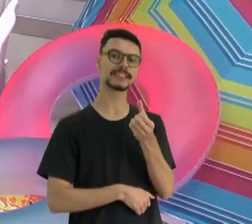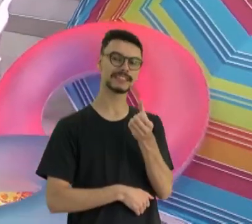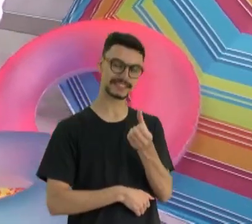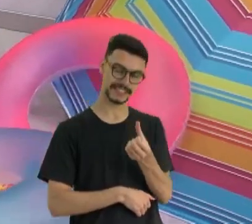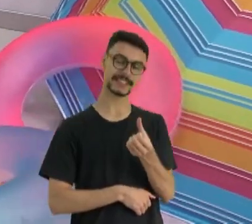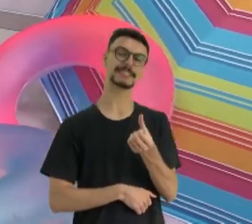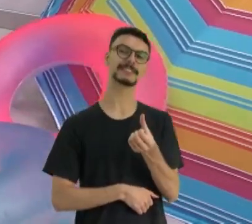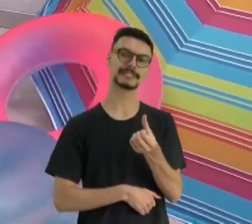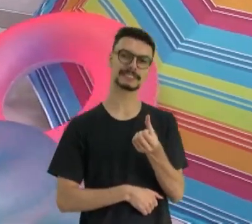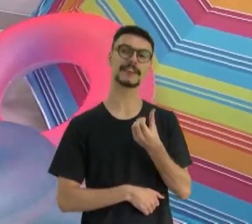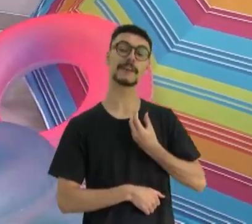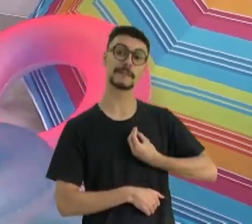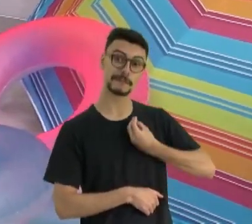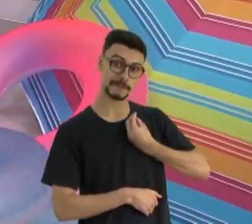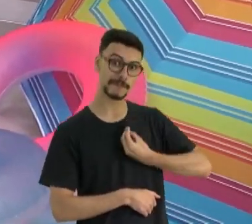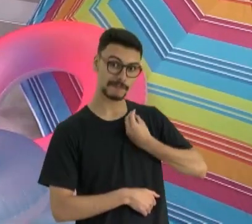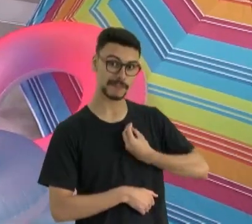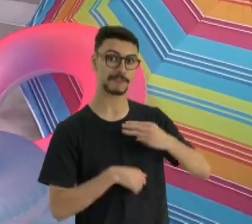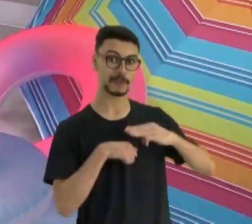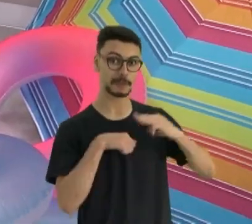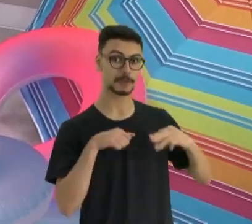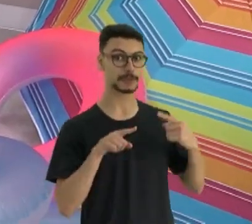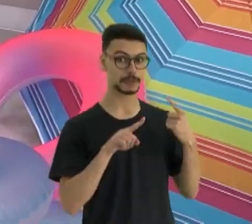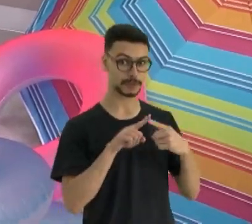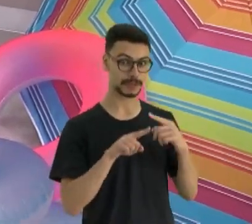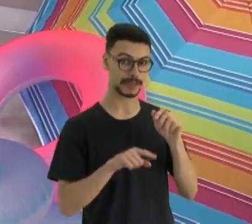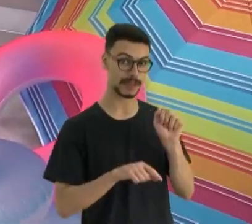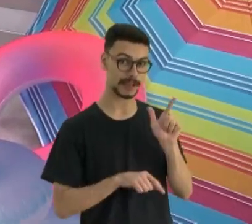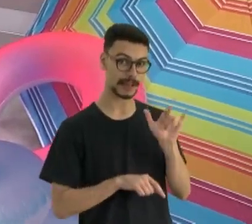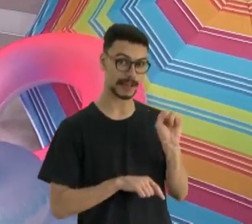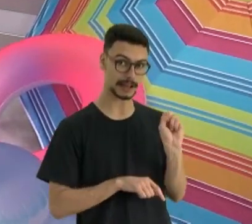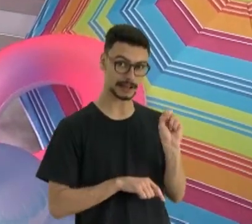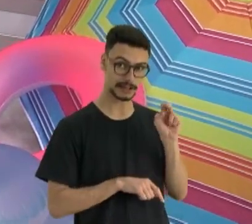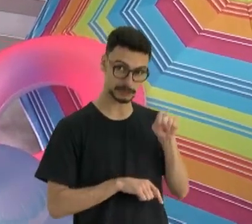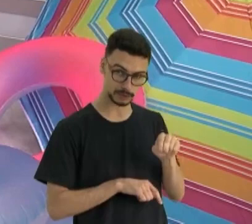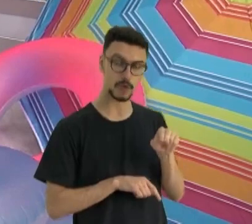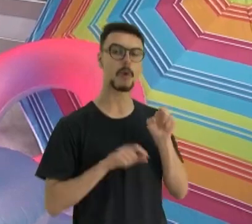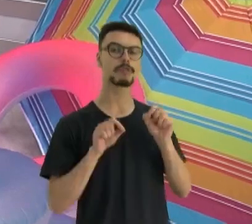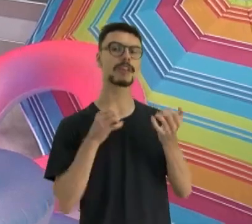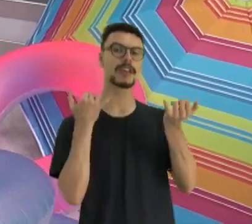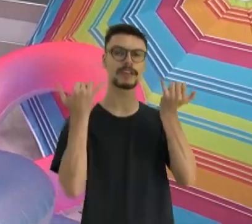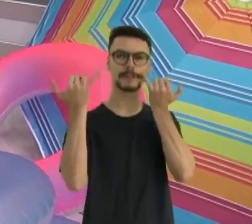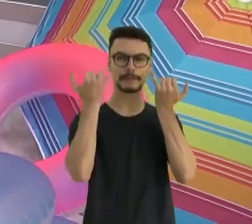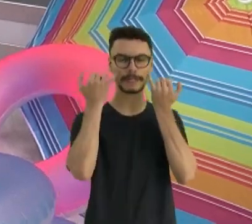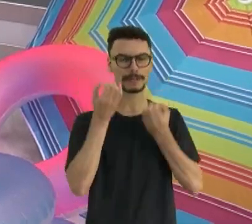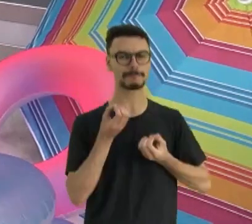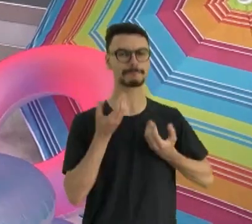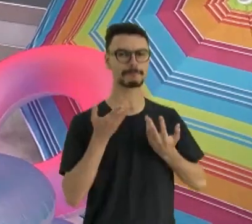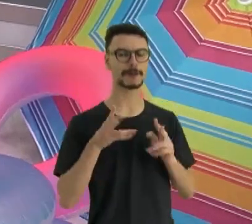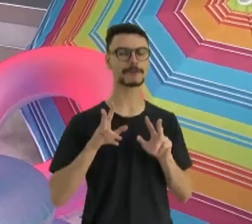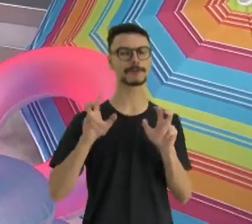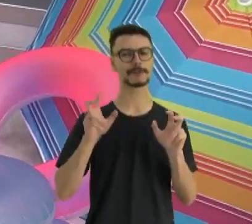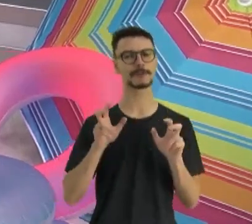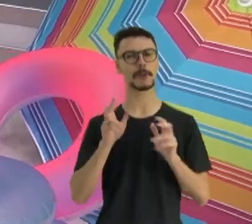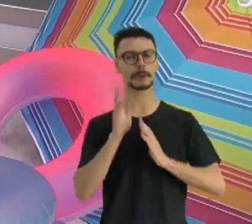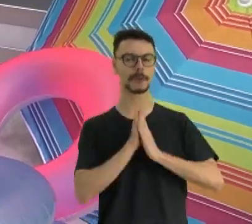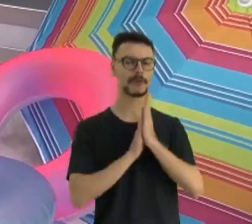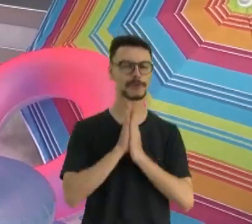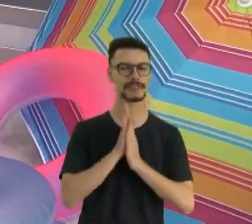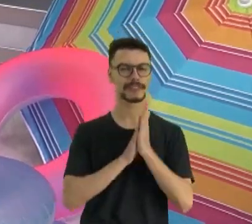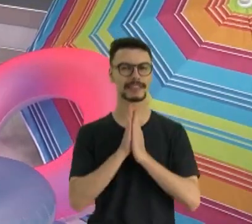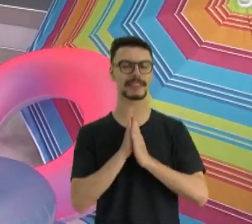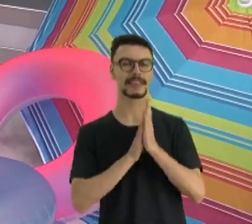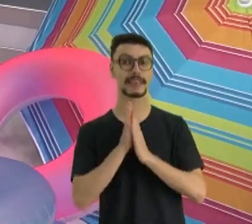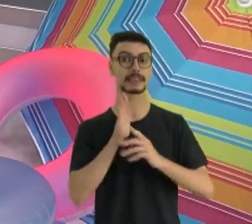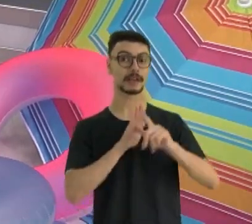a gente está por lá porque Alisson Moura está trazendo todas as informações a respeito desse esquenta aí do pessoal